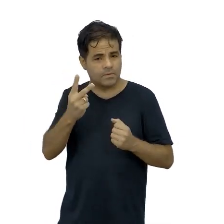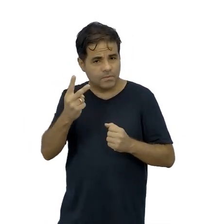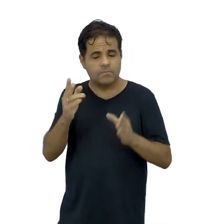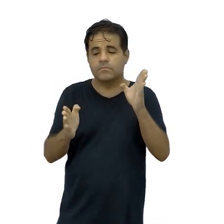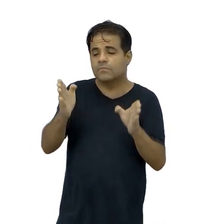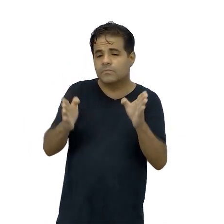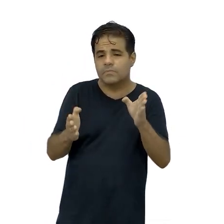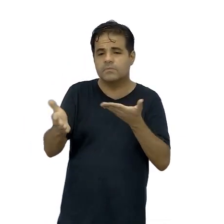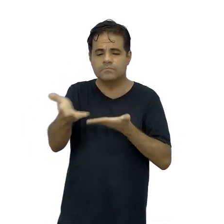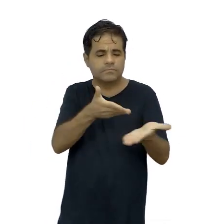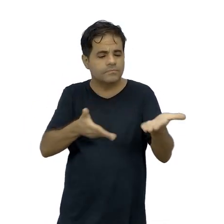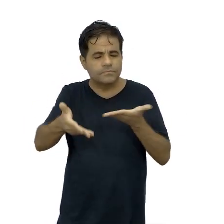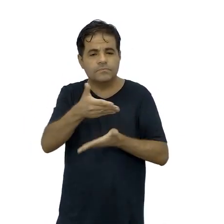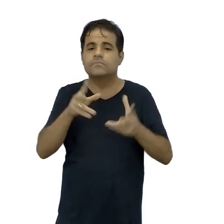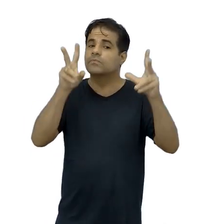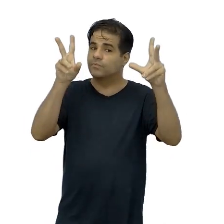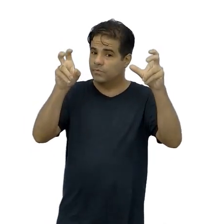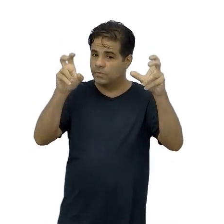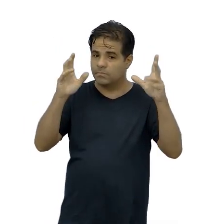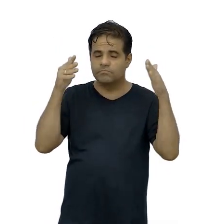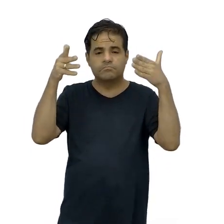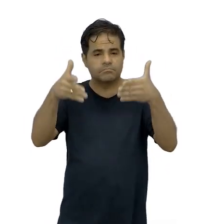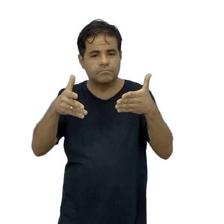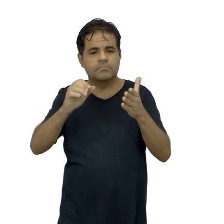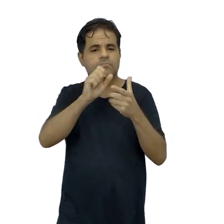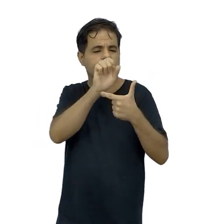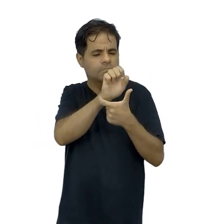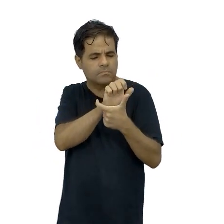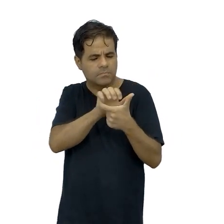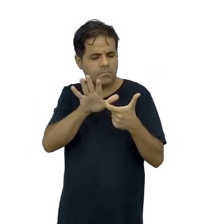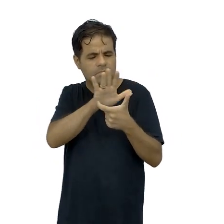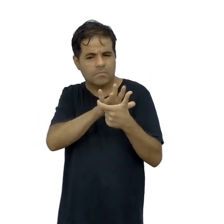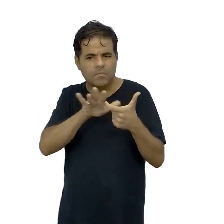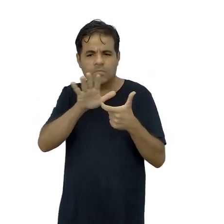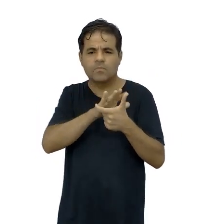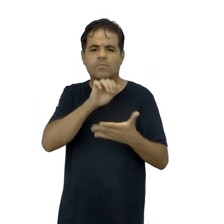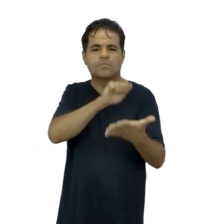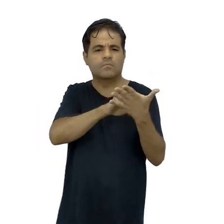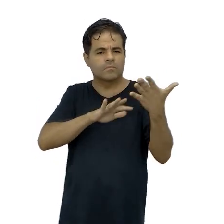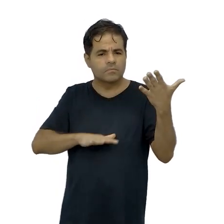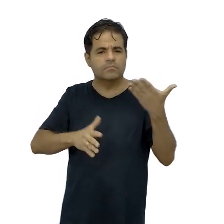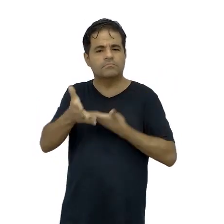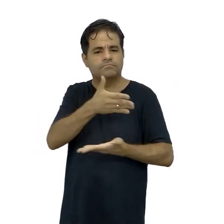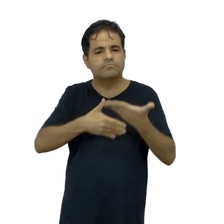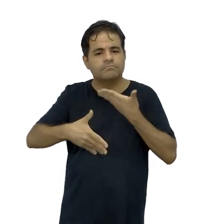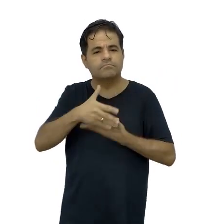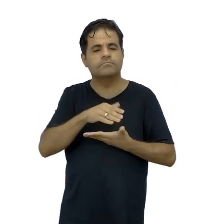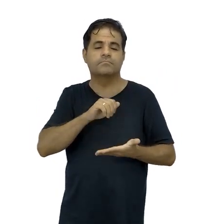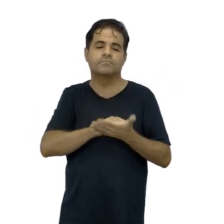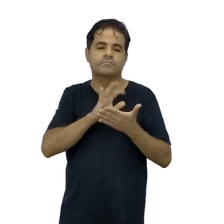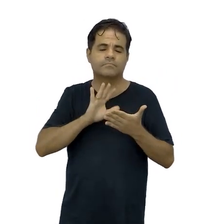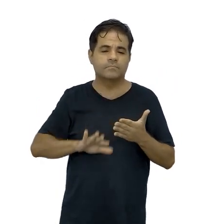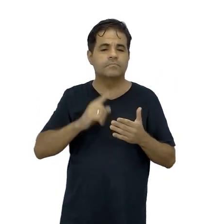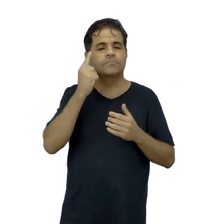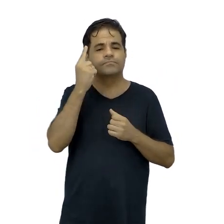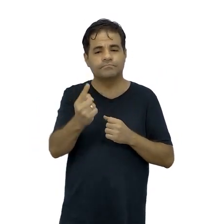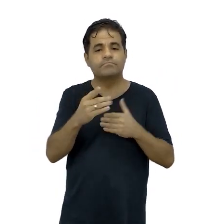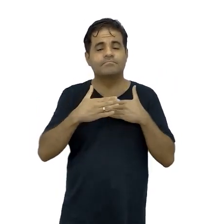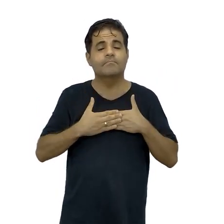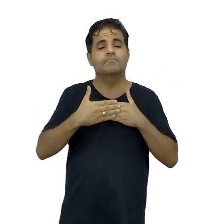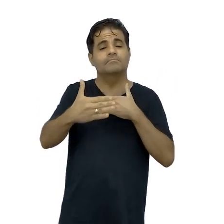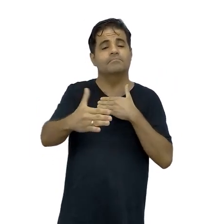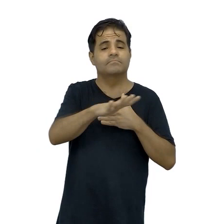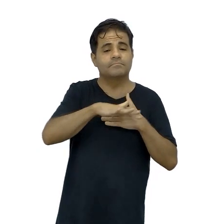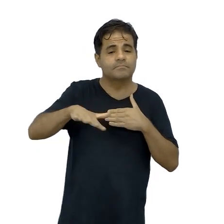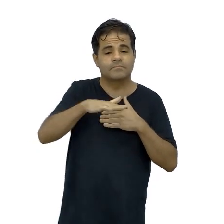momento, relacionar o tema central do letramento com as atividades da sequência de atividade 1,